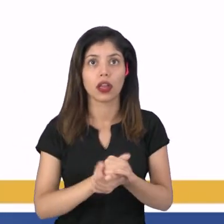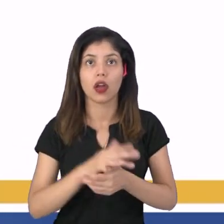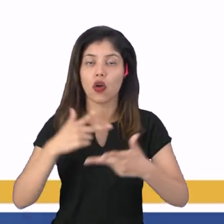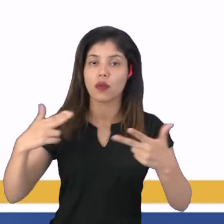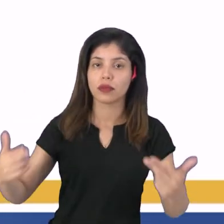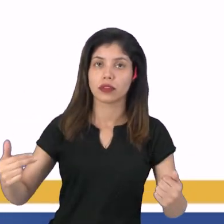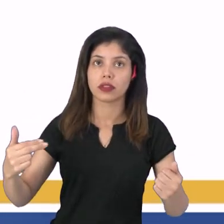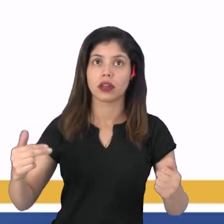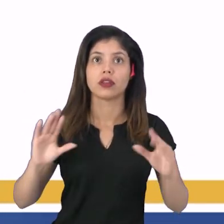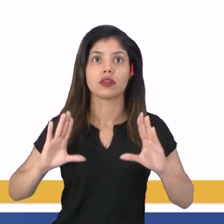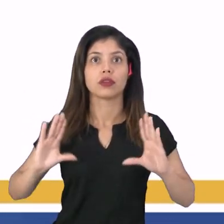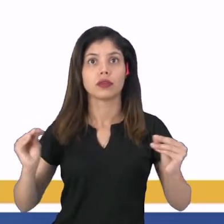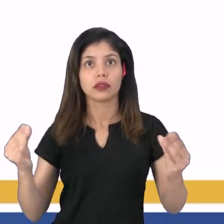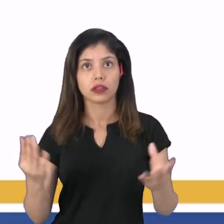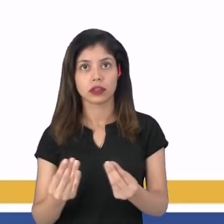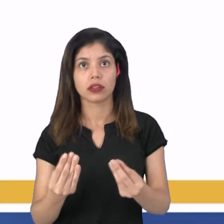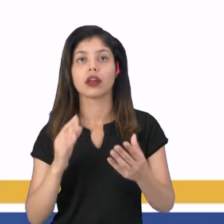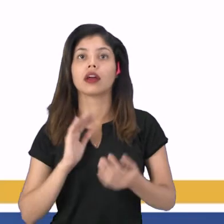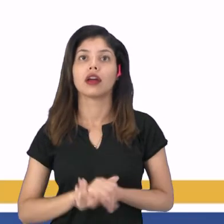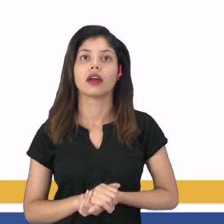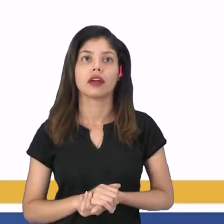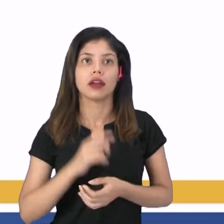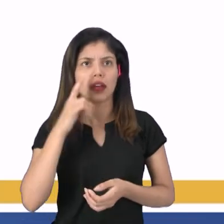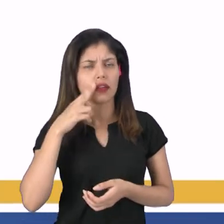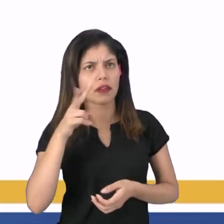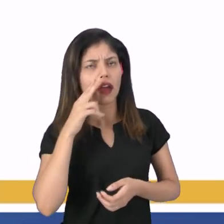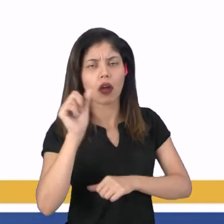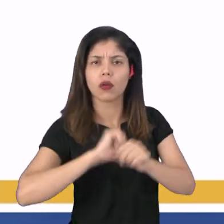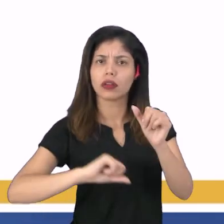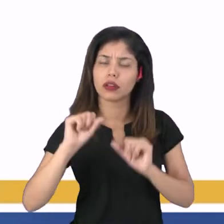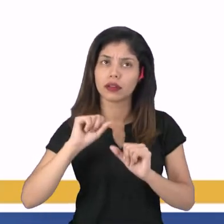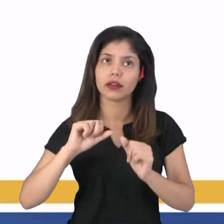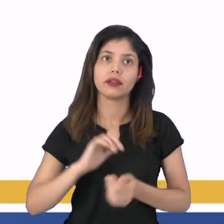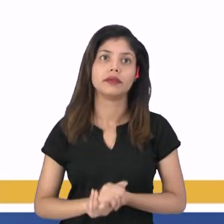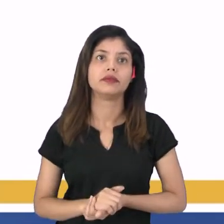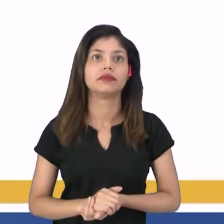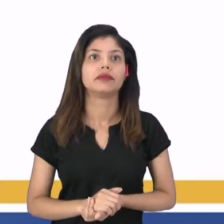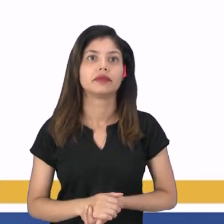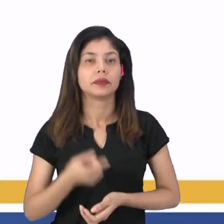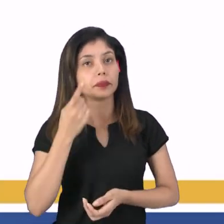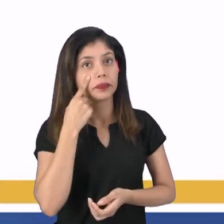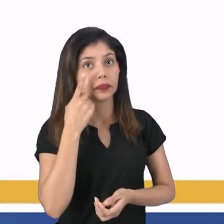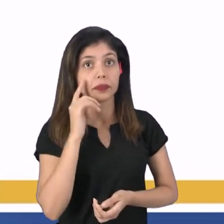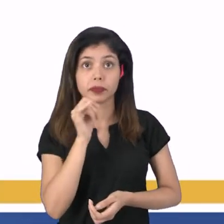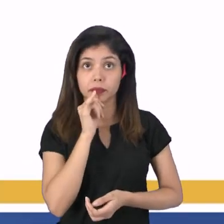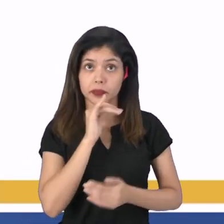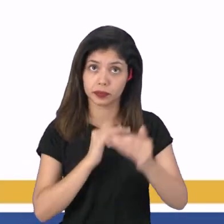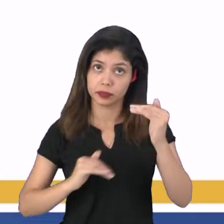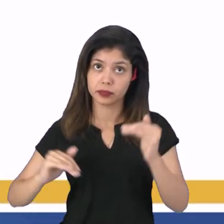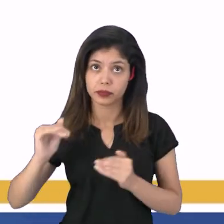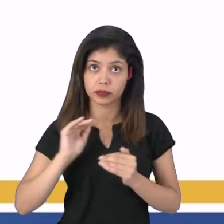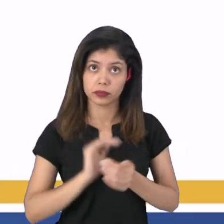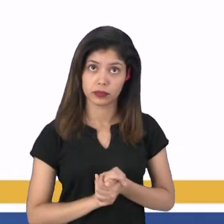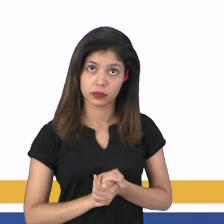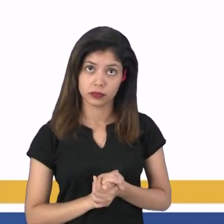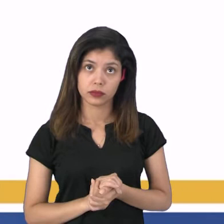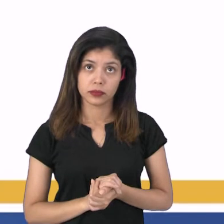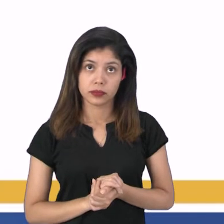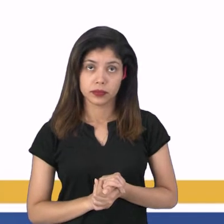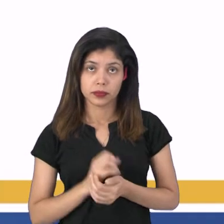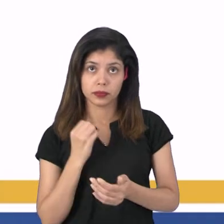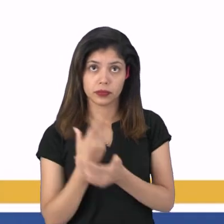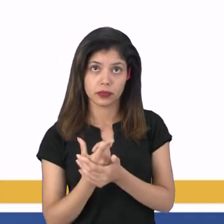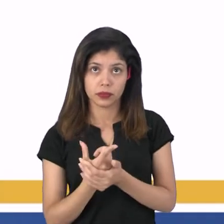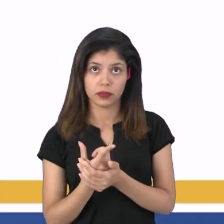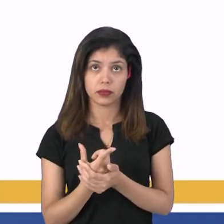um sentido de um objeto ou substância, verifica-se o contrário. Vamos observar os exemplos acima. Nós